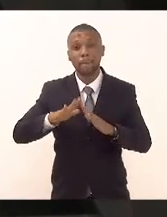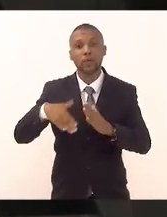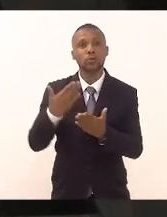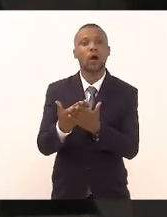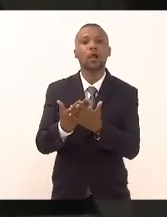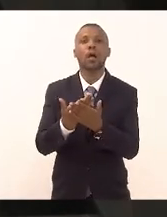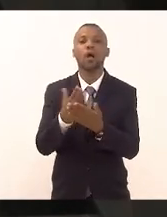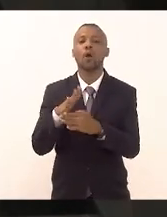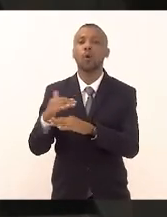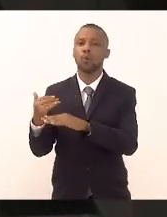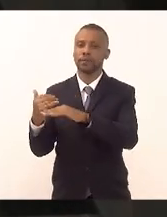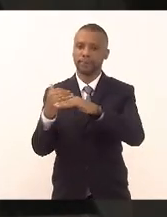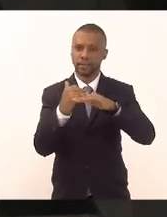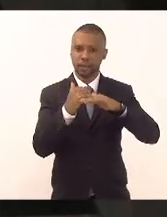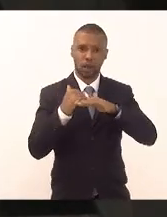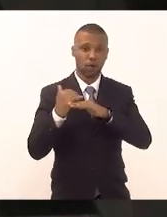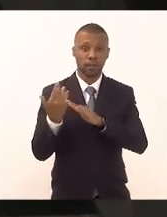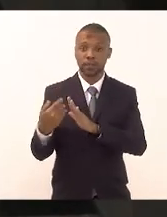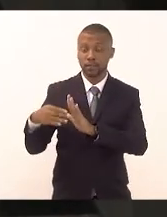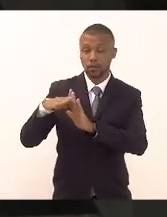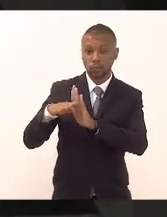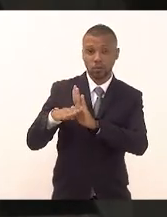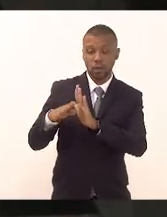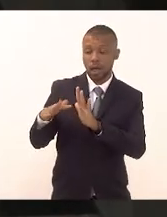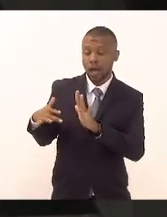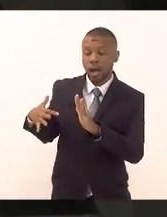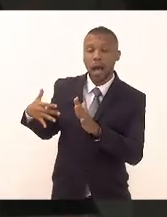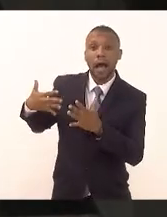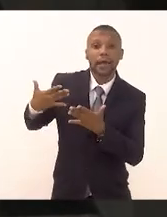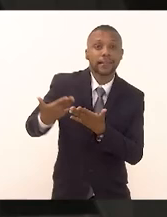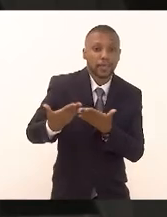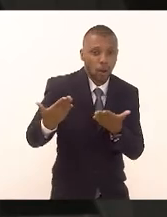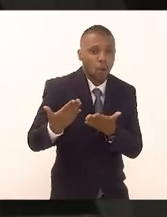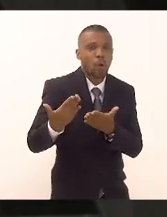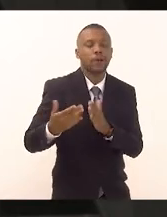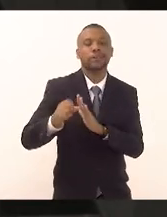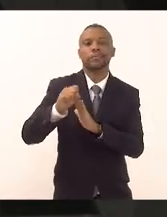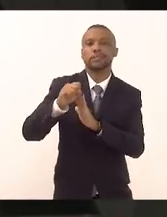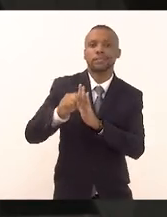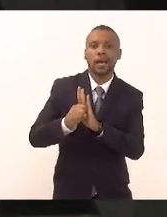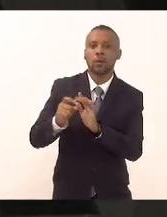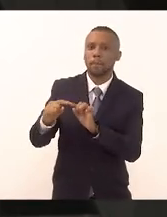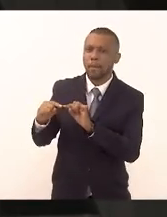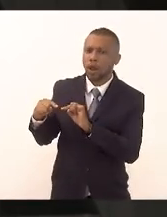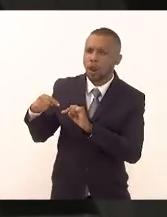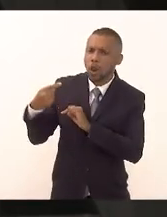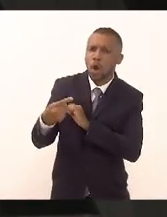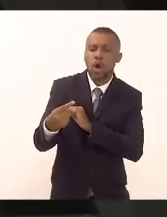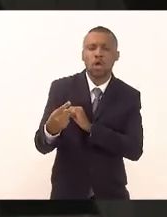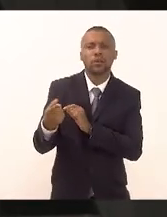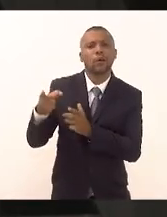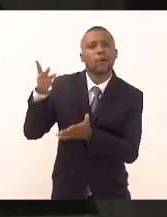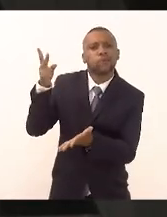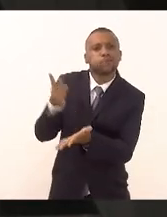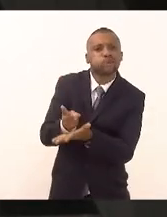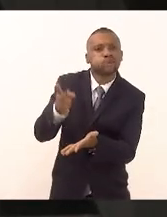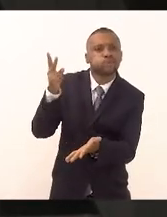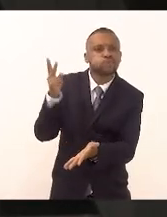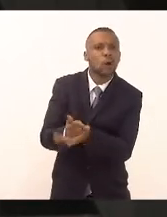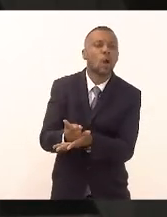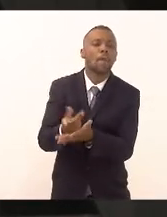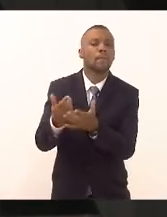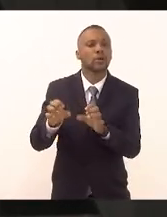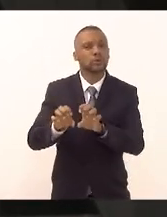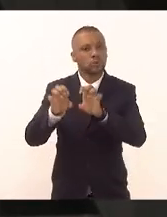universal. E esses princípios, até hoje, séculos depois, são os mesmos que estruturam